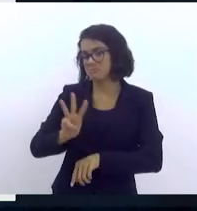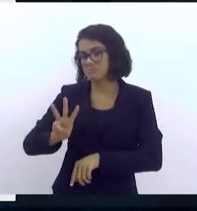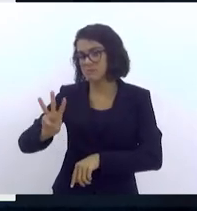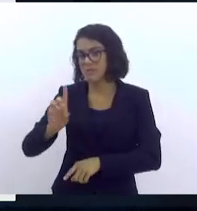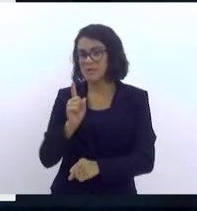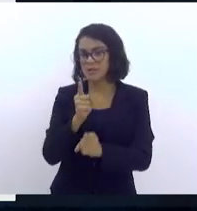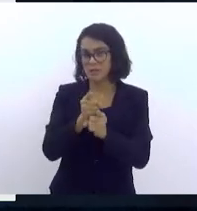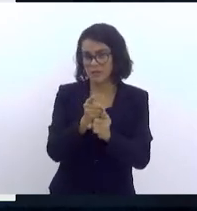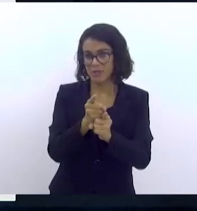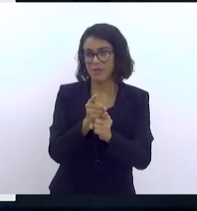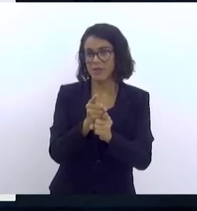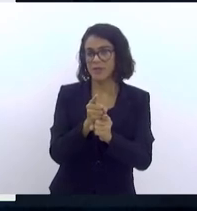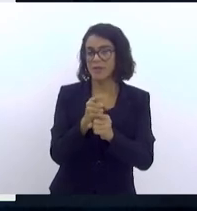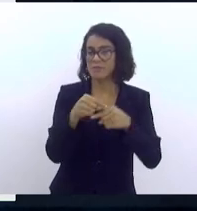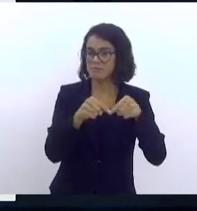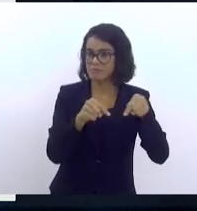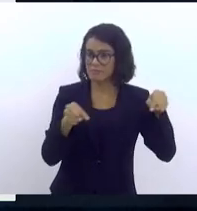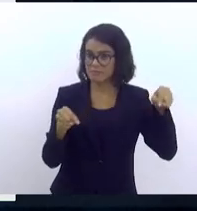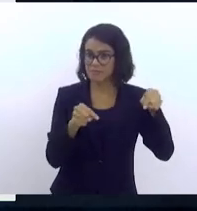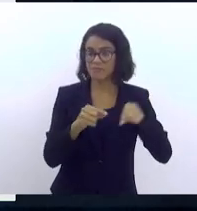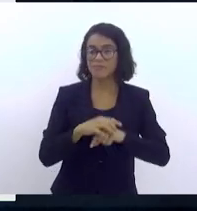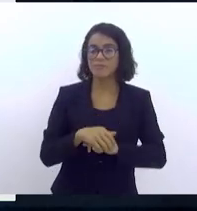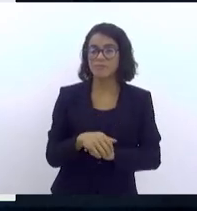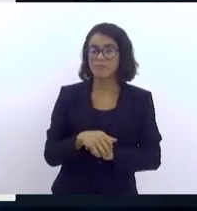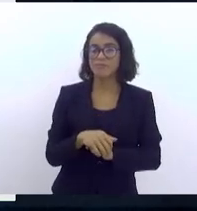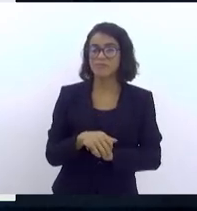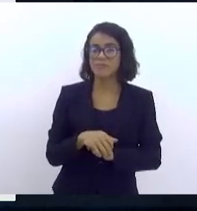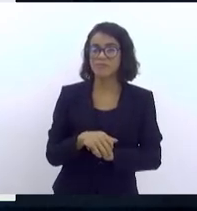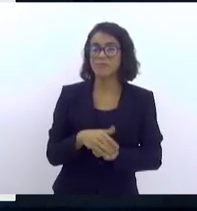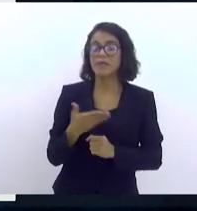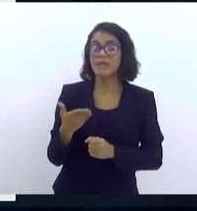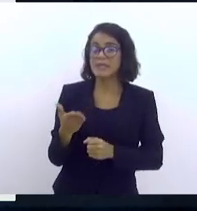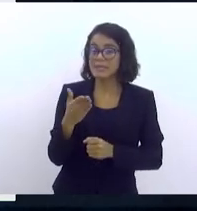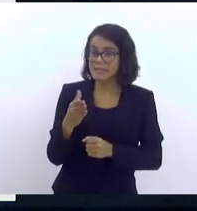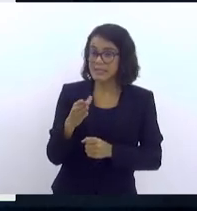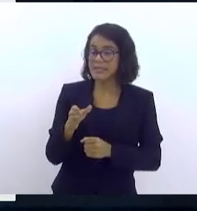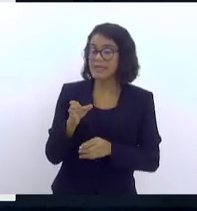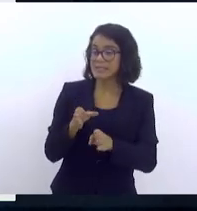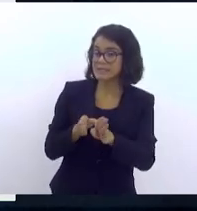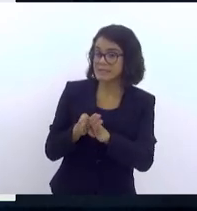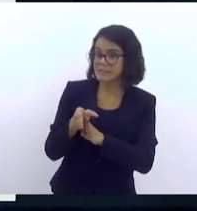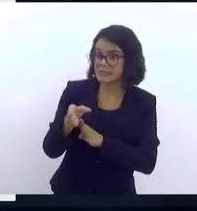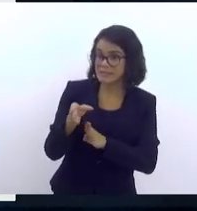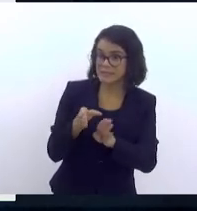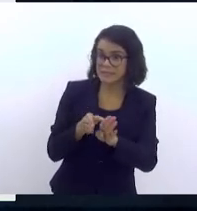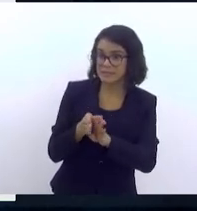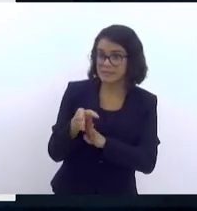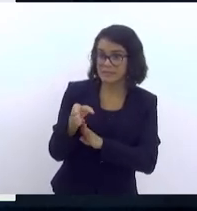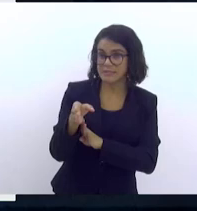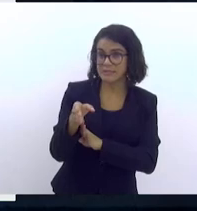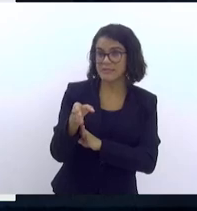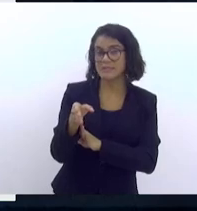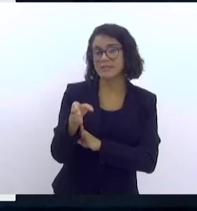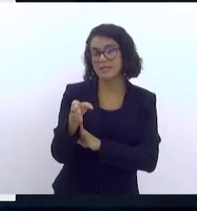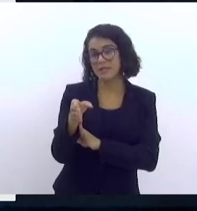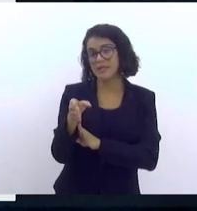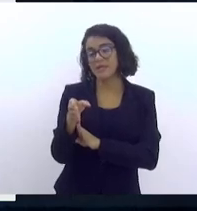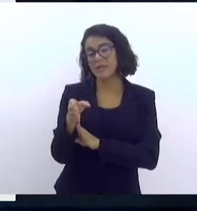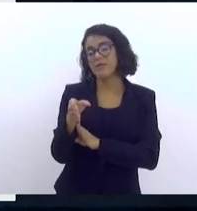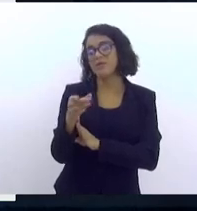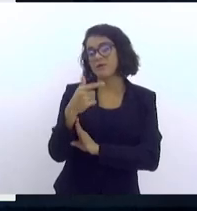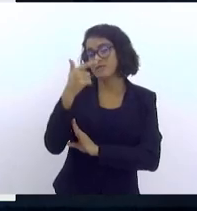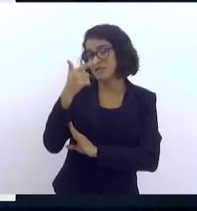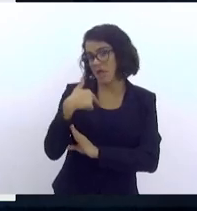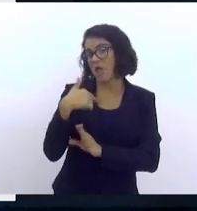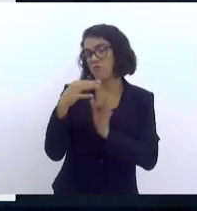que a campanha.org.br E aí nesse guia esse guia vai ser grande parte da